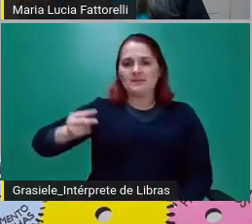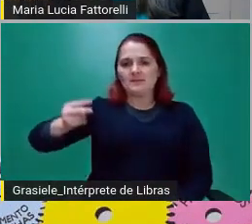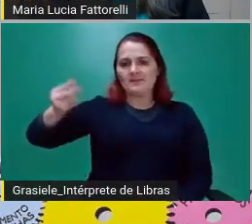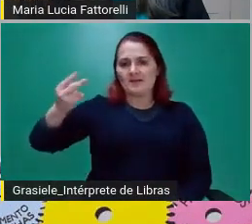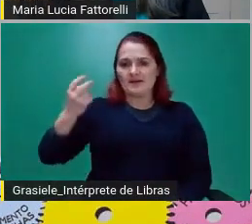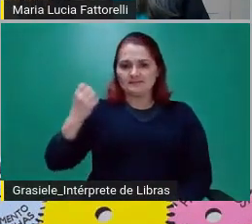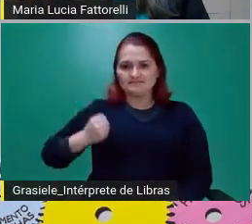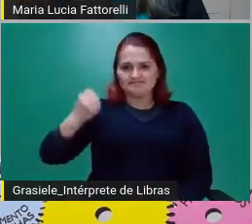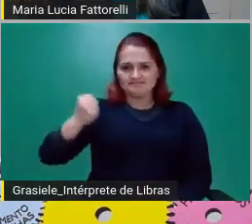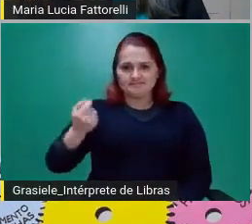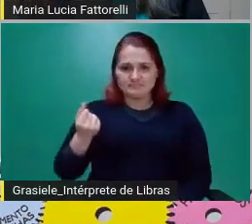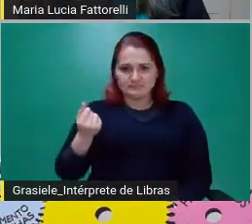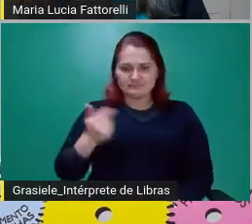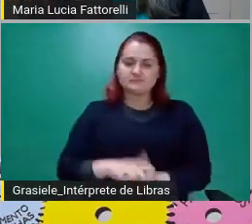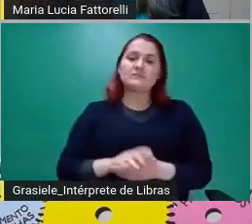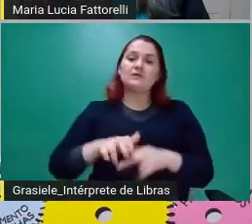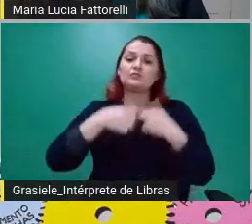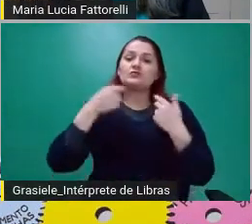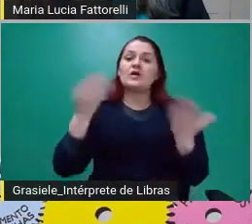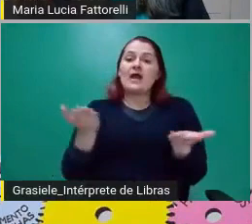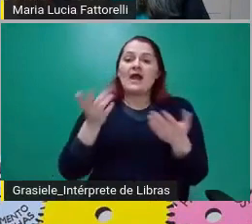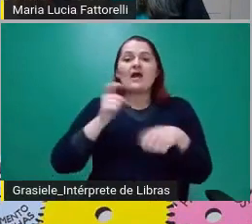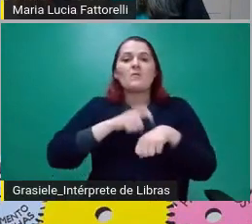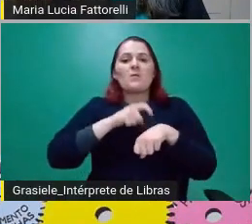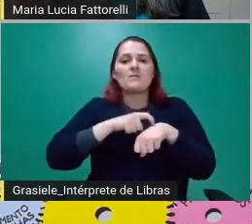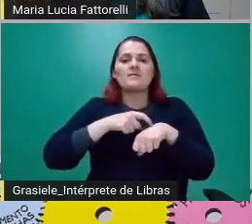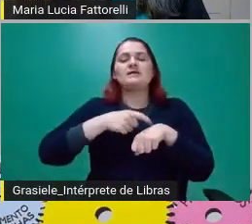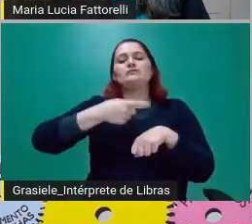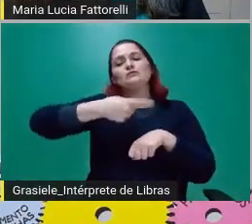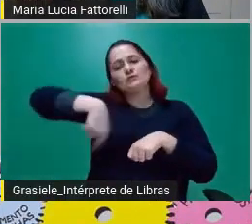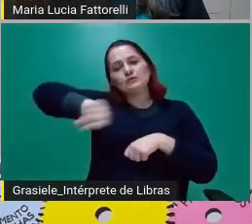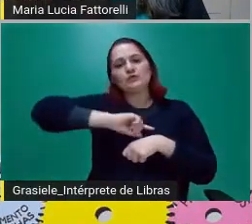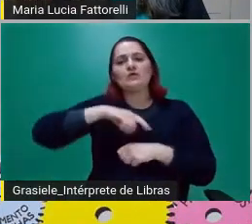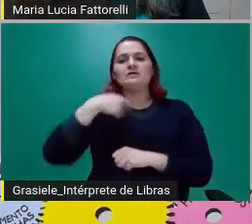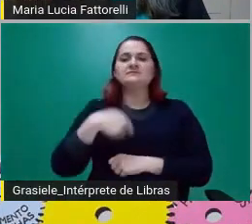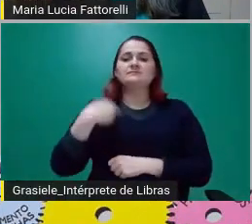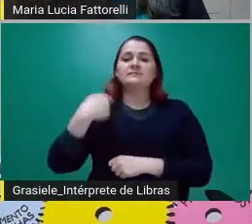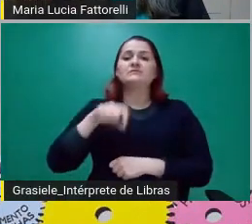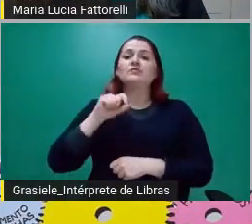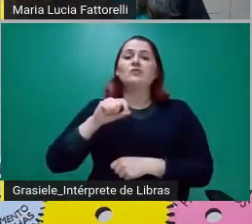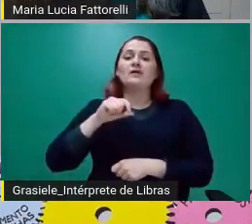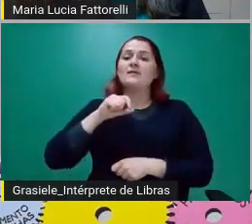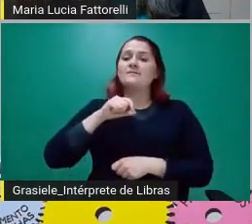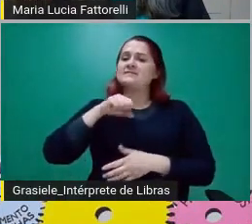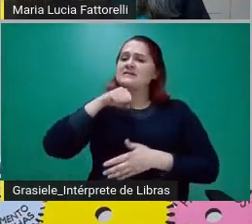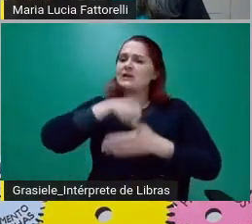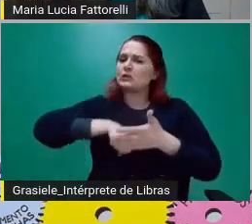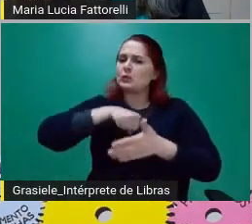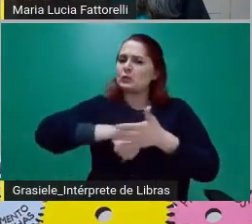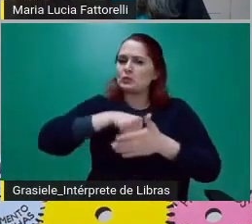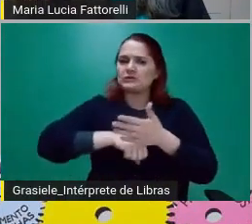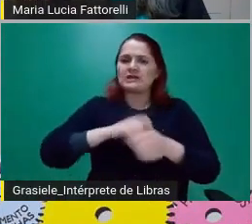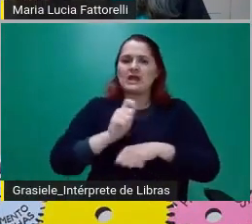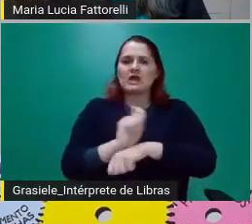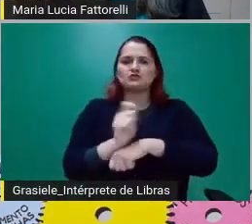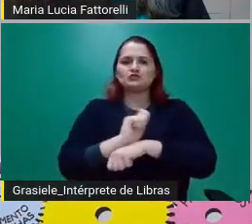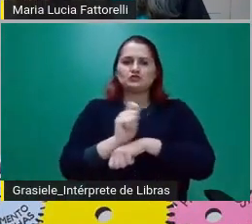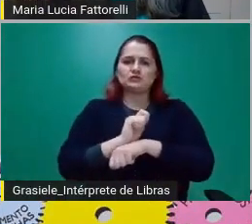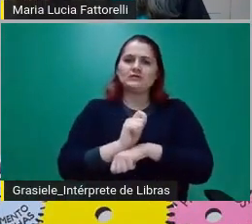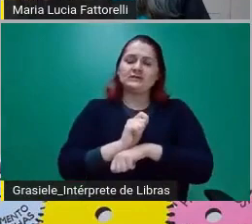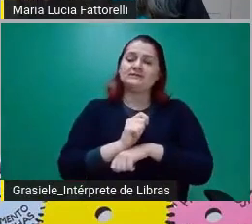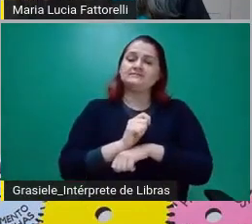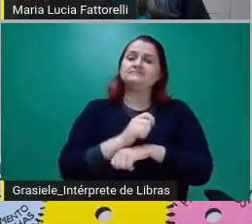de lutar pela auditoria, de lutar por direitos como saúde,